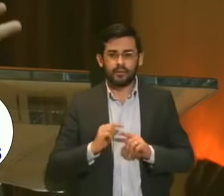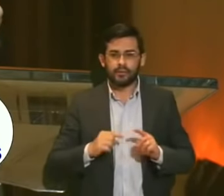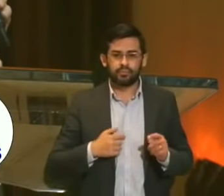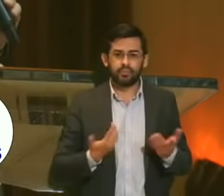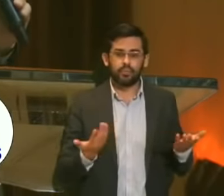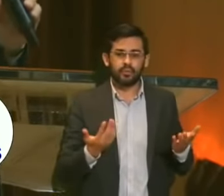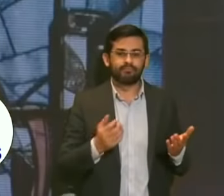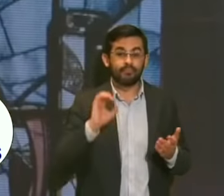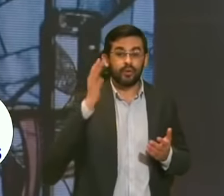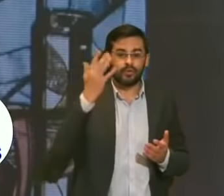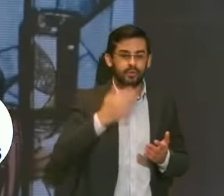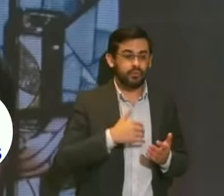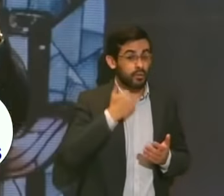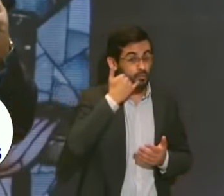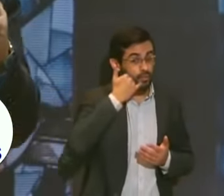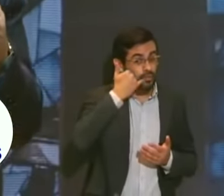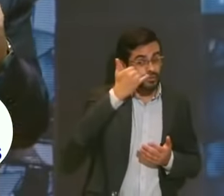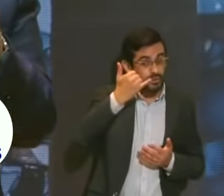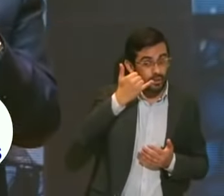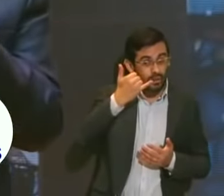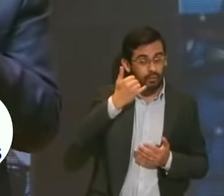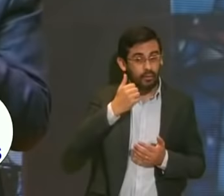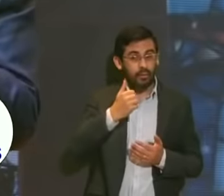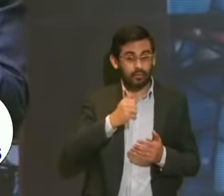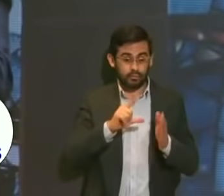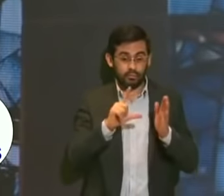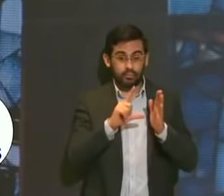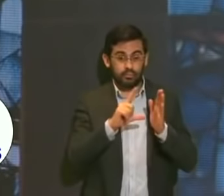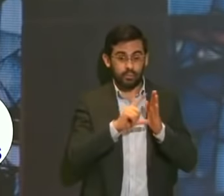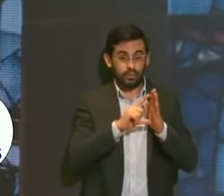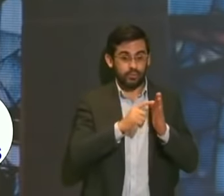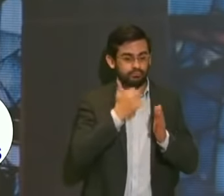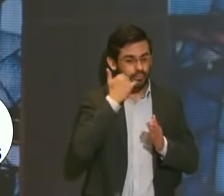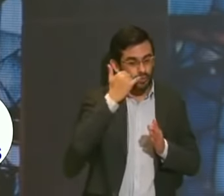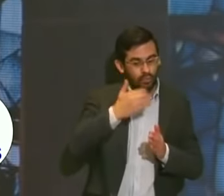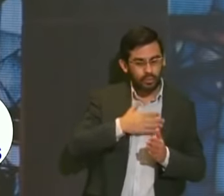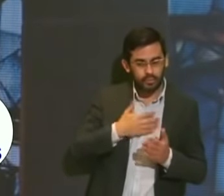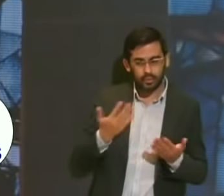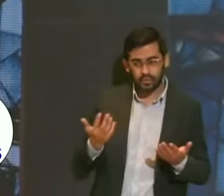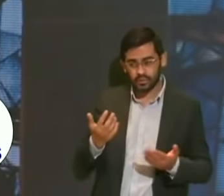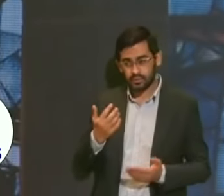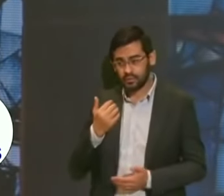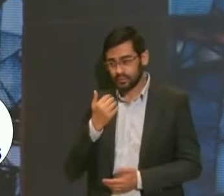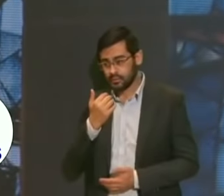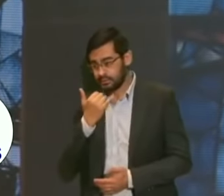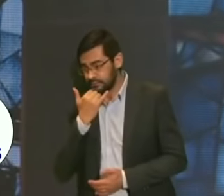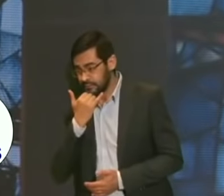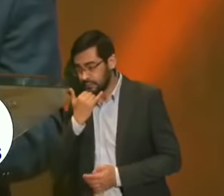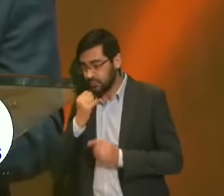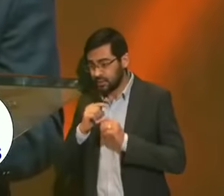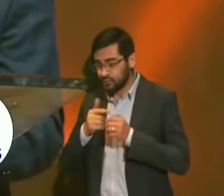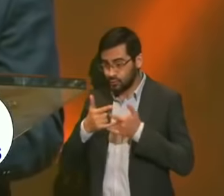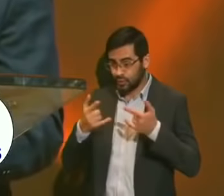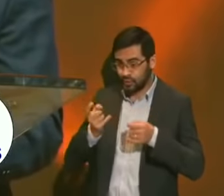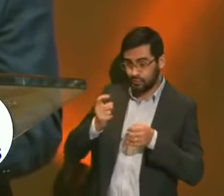recebi lá um telefonema de uma determinada loja e disse, olha, o seu cheque voltou.